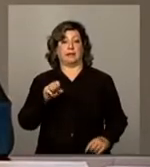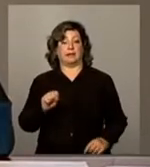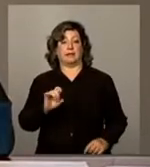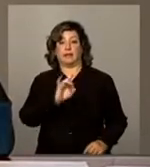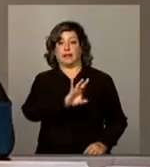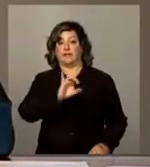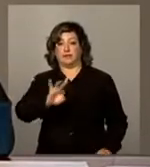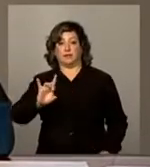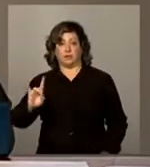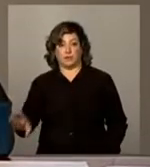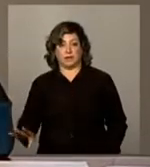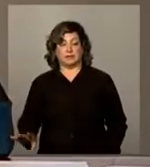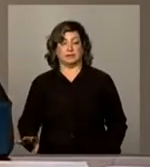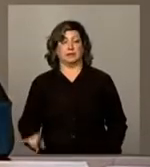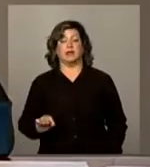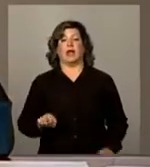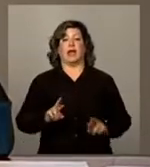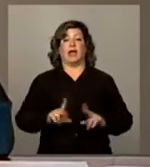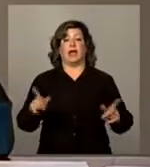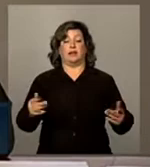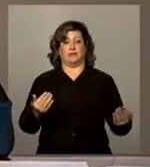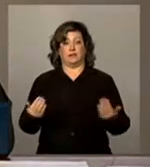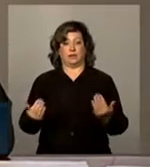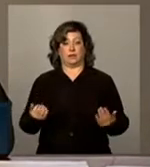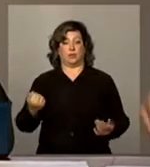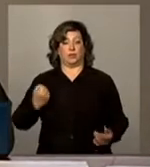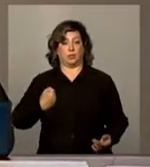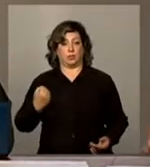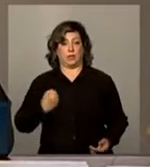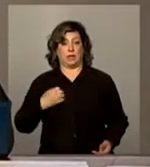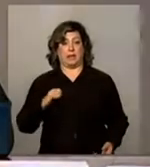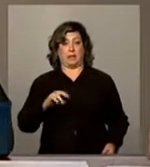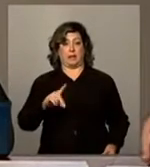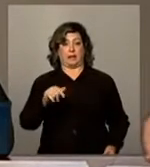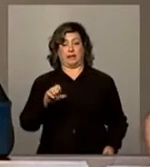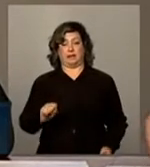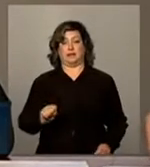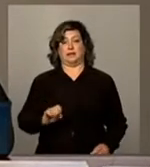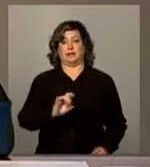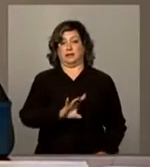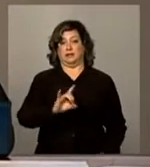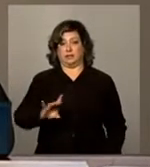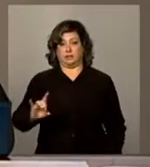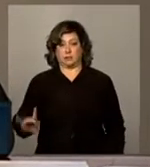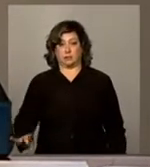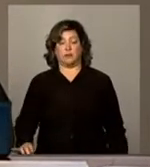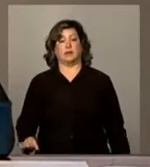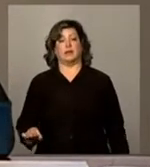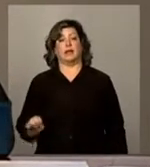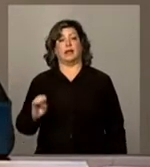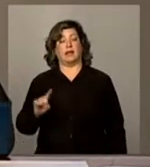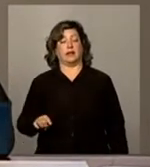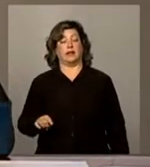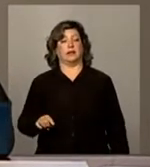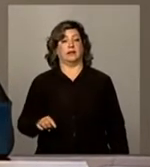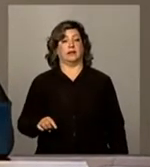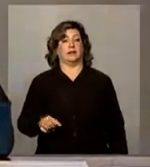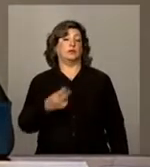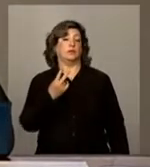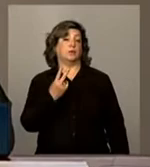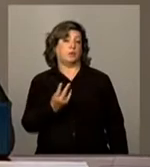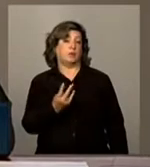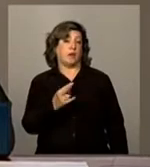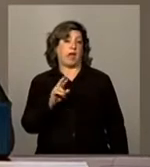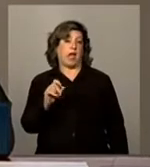individuais. A diferença do número de emendas individuais se dá por duas